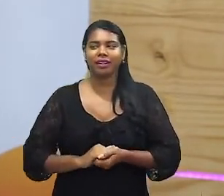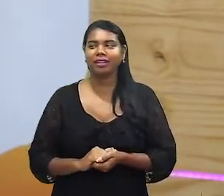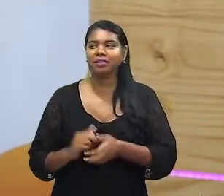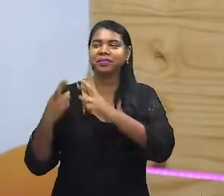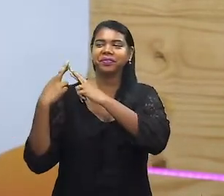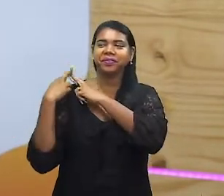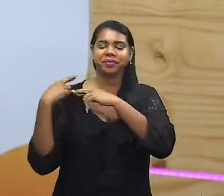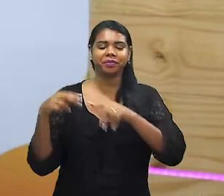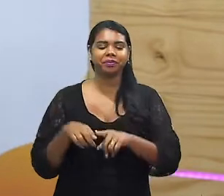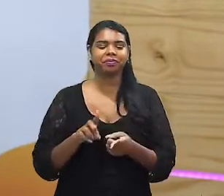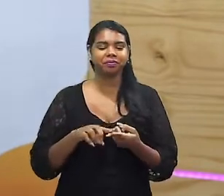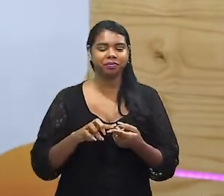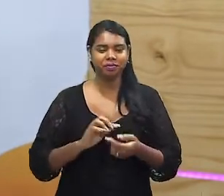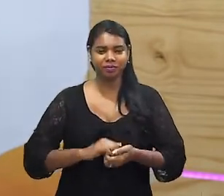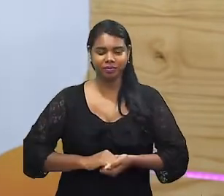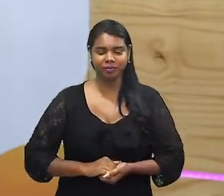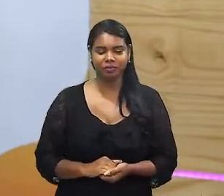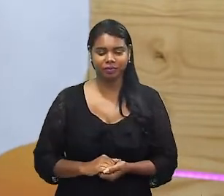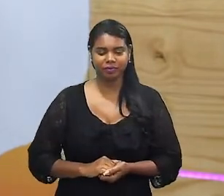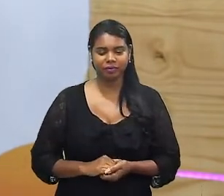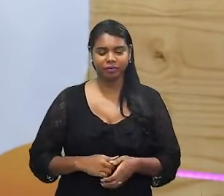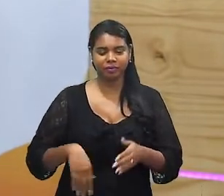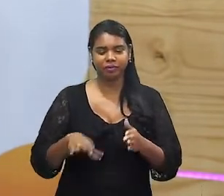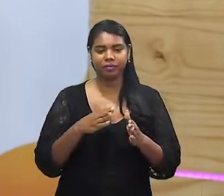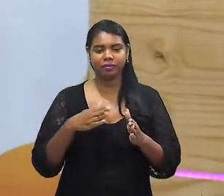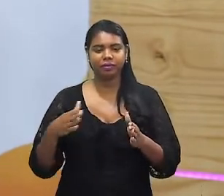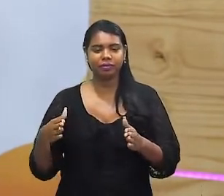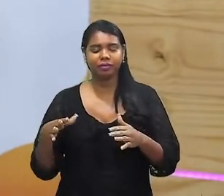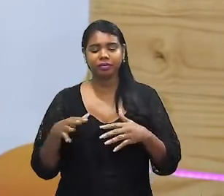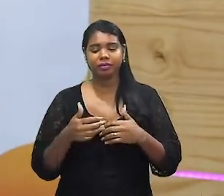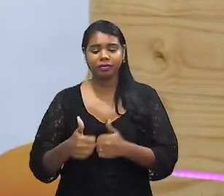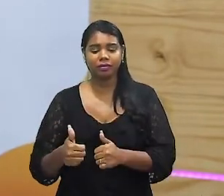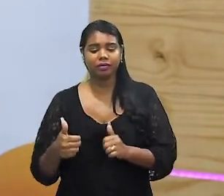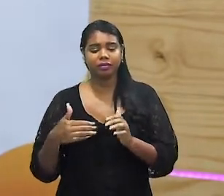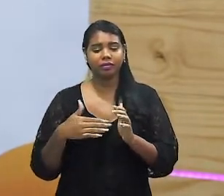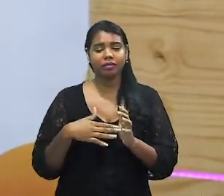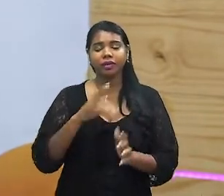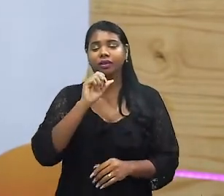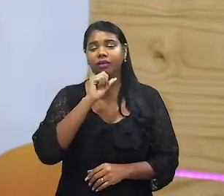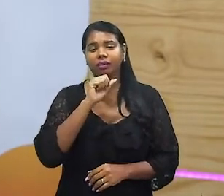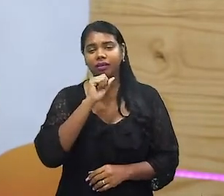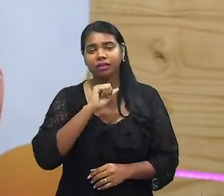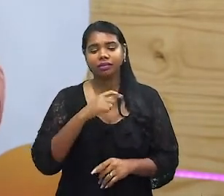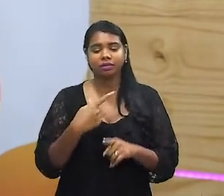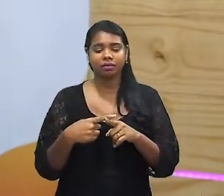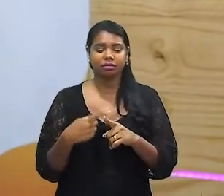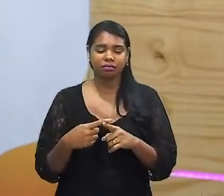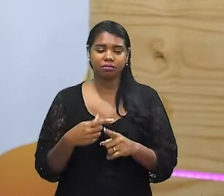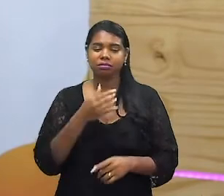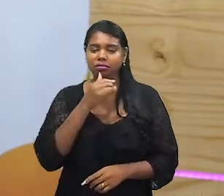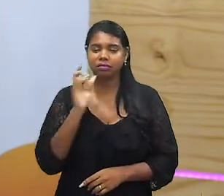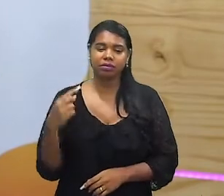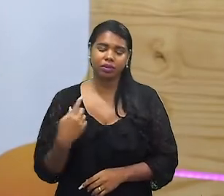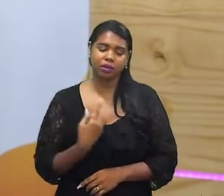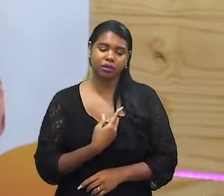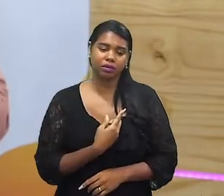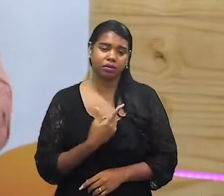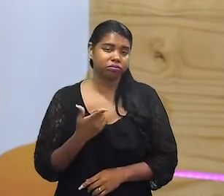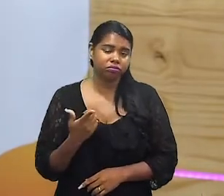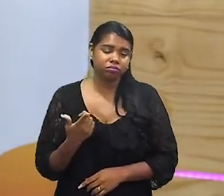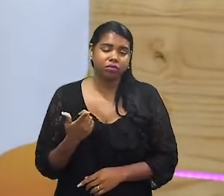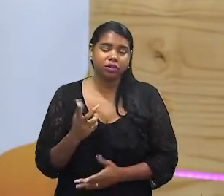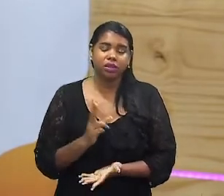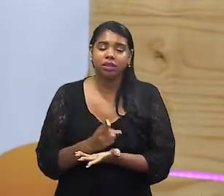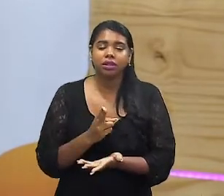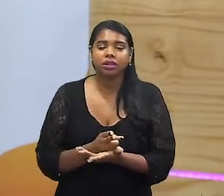se tornando mais autônomo. E esse processo ele vai seguir até a velhice, porque nós não somos ilhas, a gente